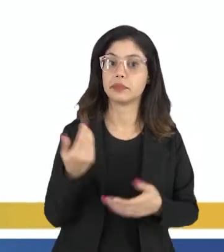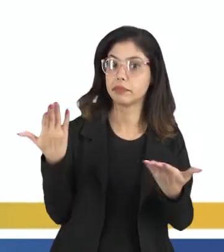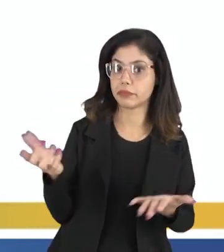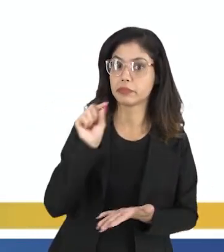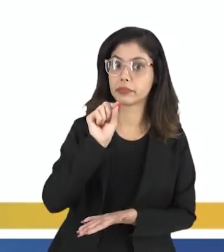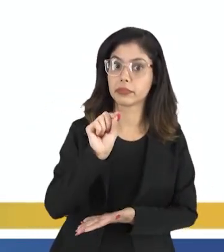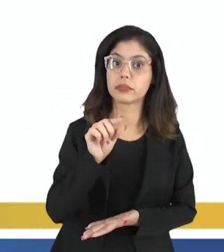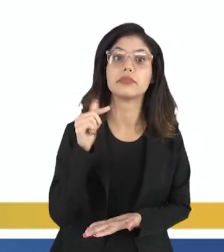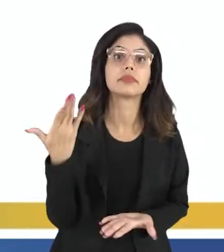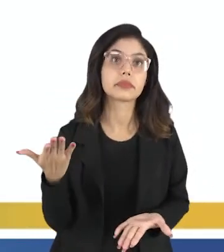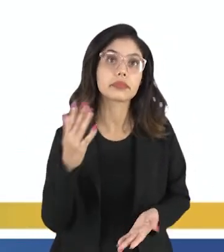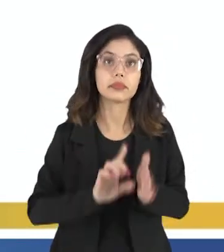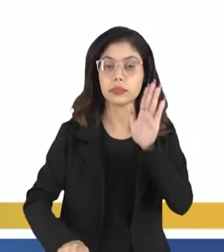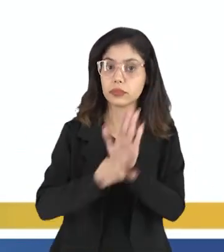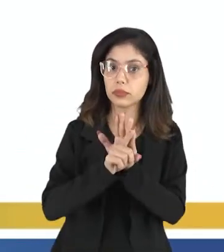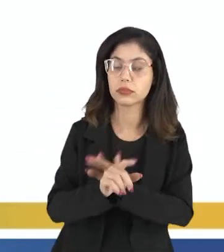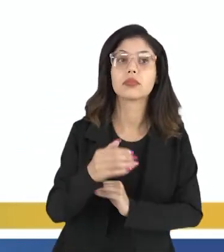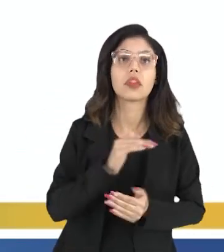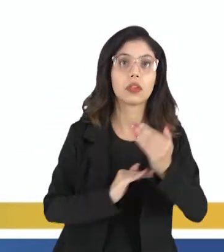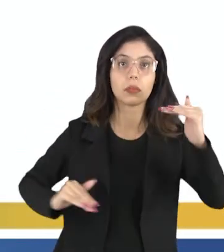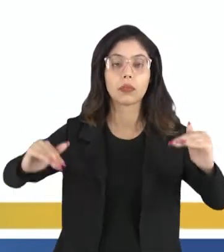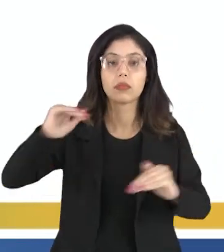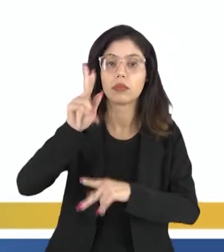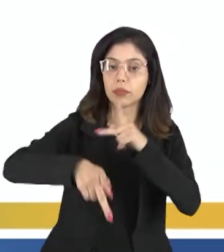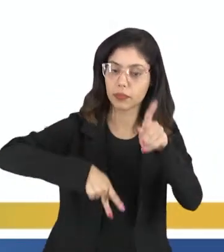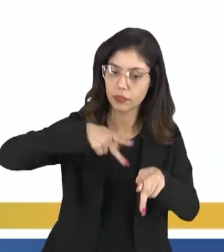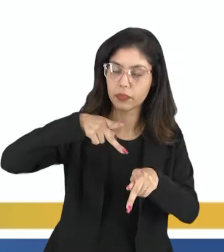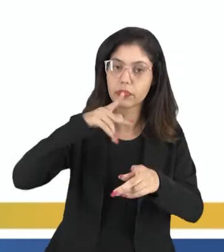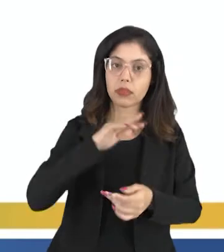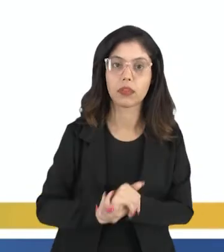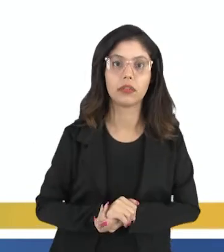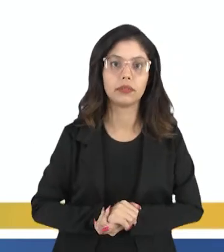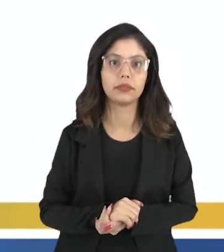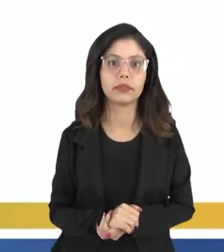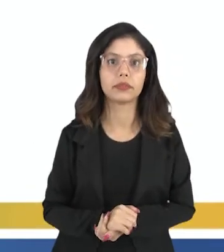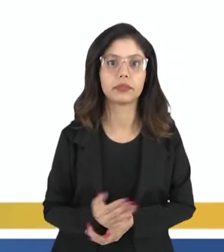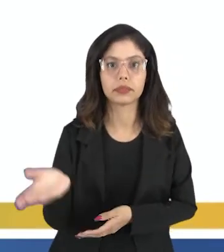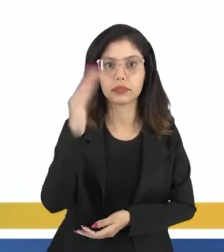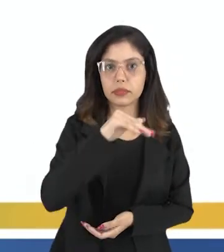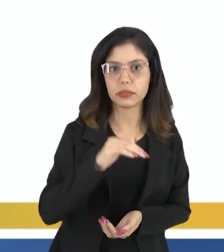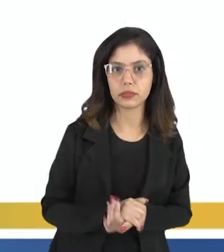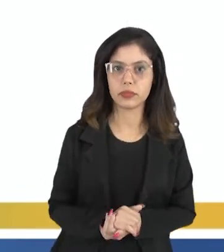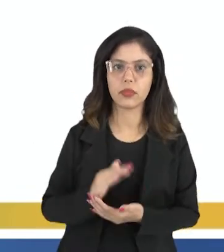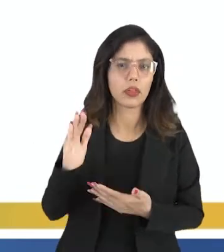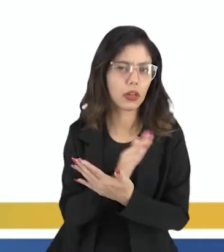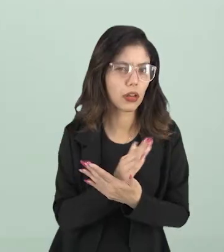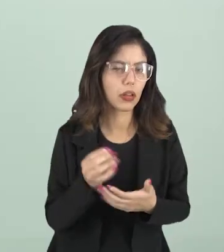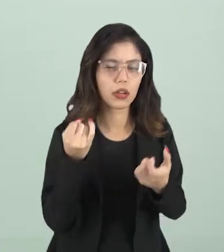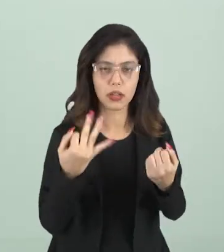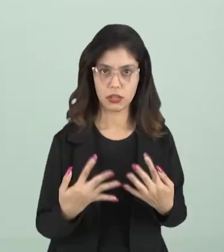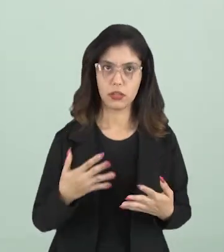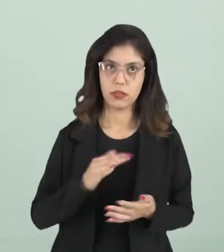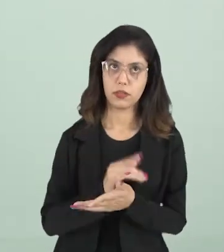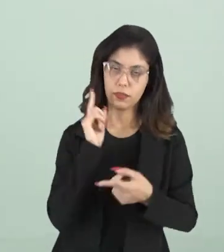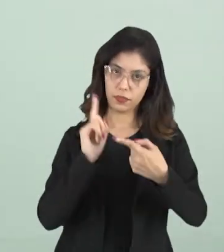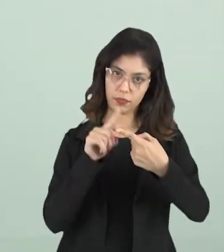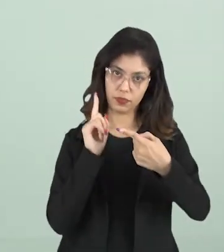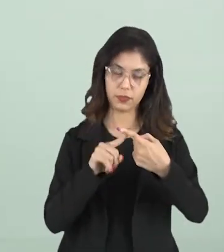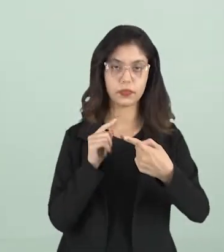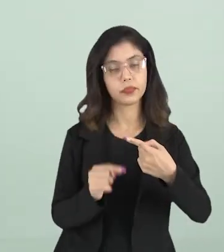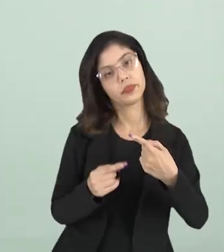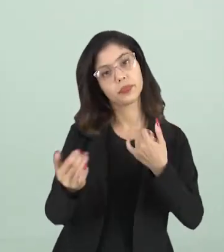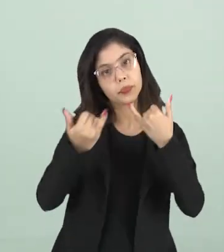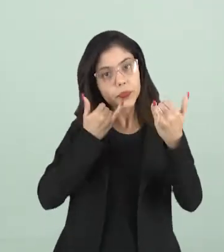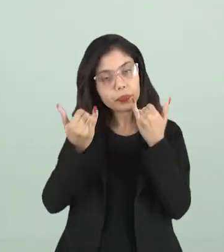é, legitimados pela soberania popular. Vamos tecer algumas considerações? Primeiramente,